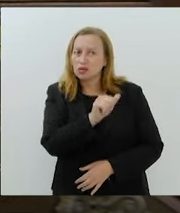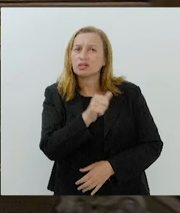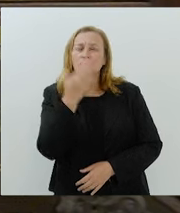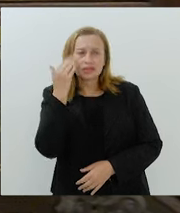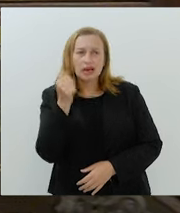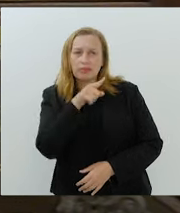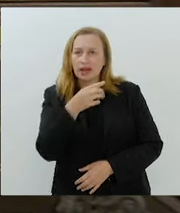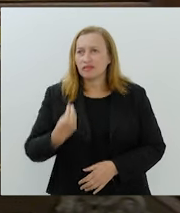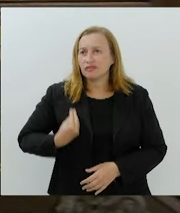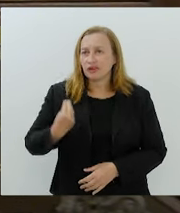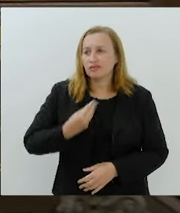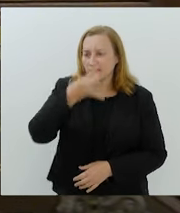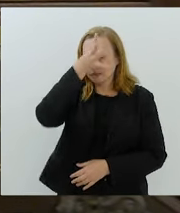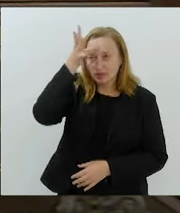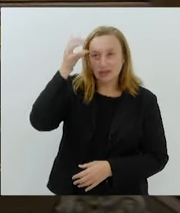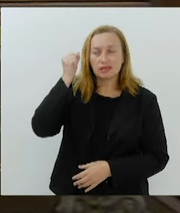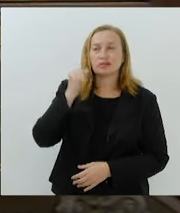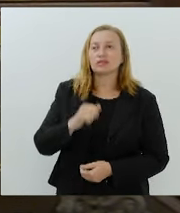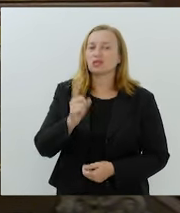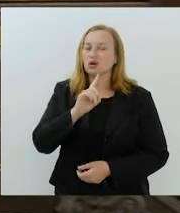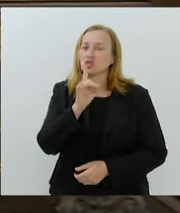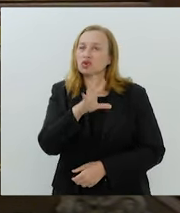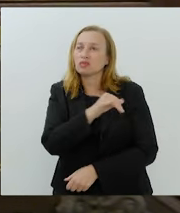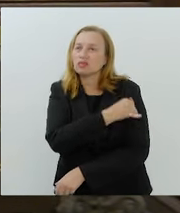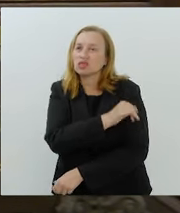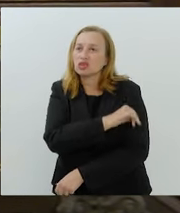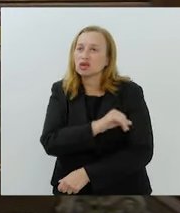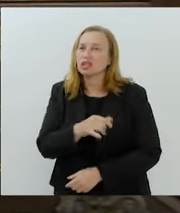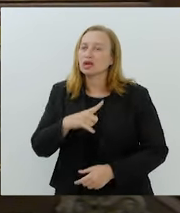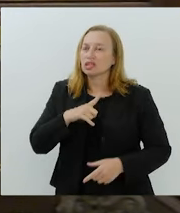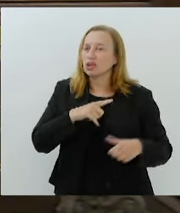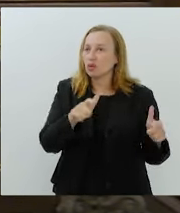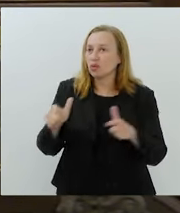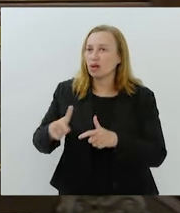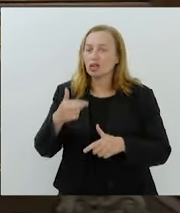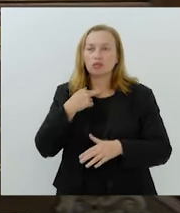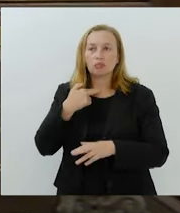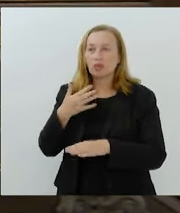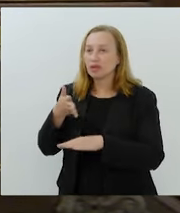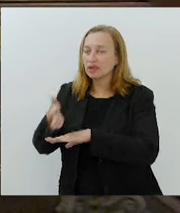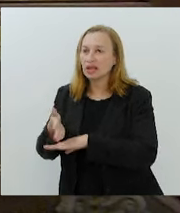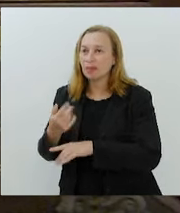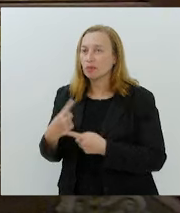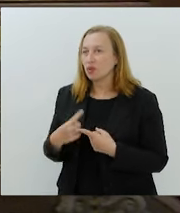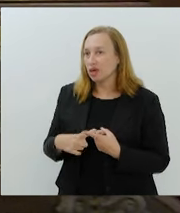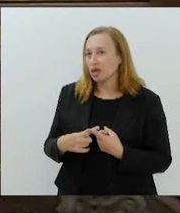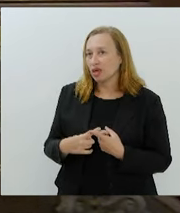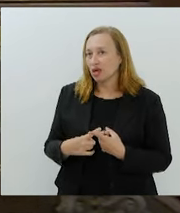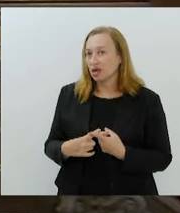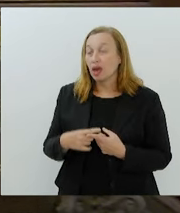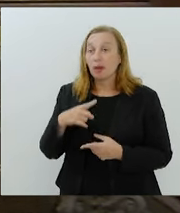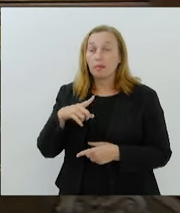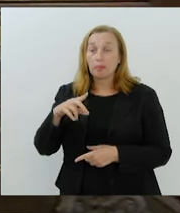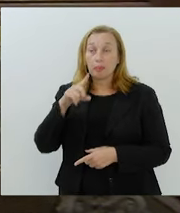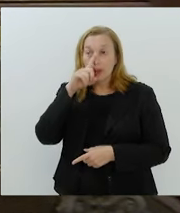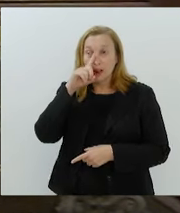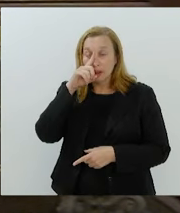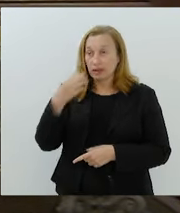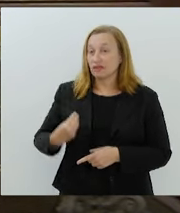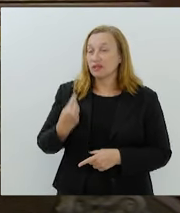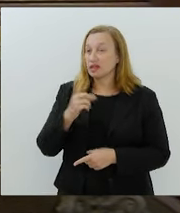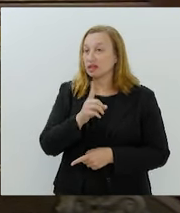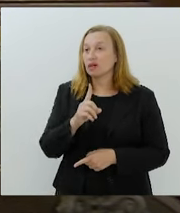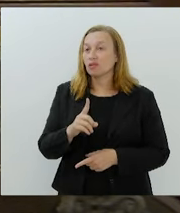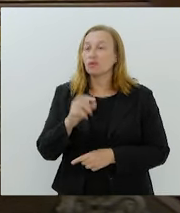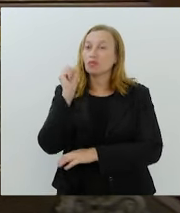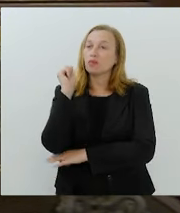Amazônia. Não é só no Rio de Janeiro que a gente tem lugares que não pode entrar porque corre risco de vida. A questão ambiental